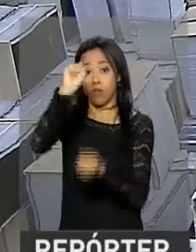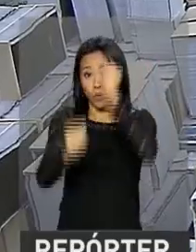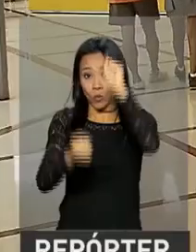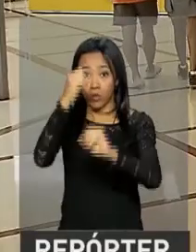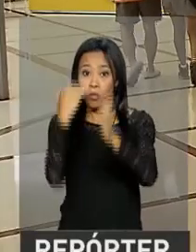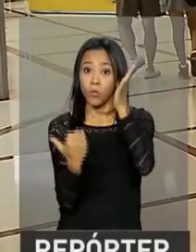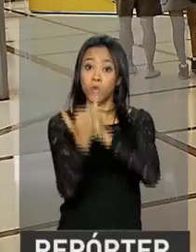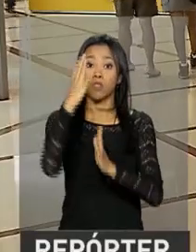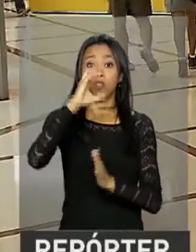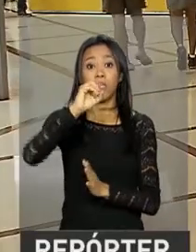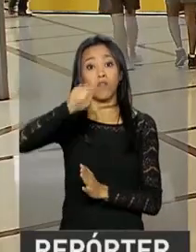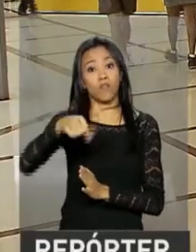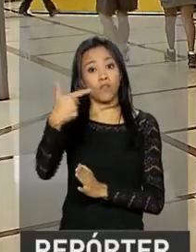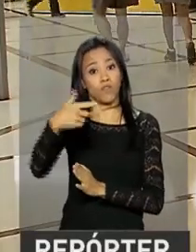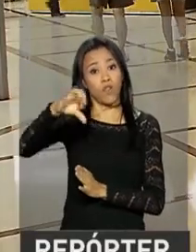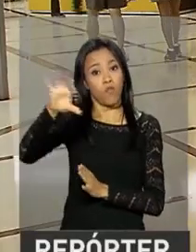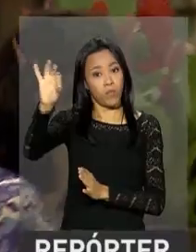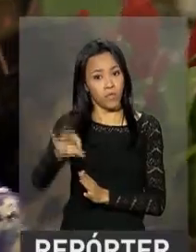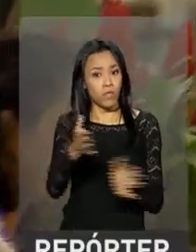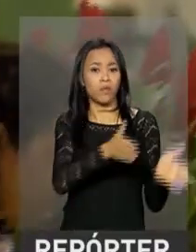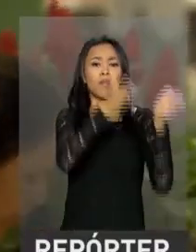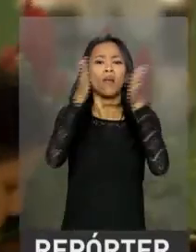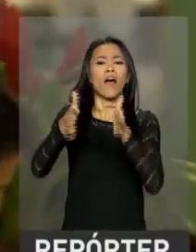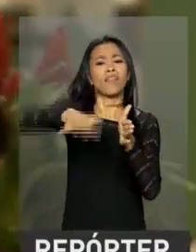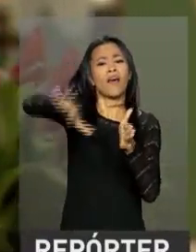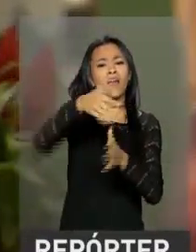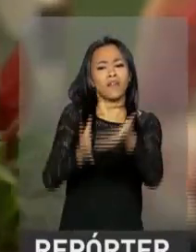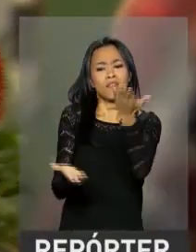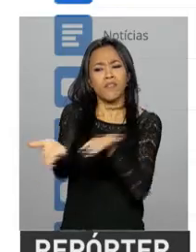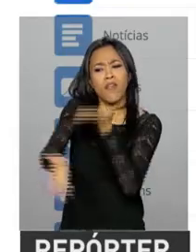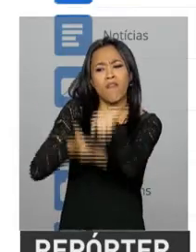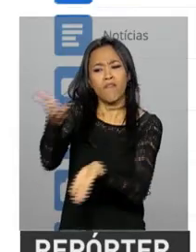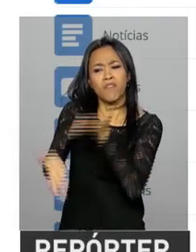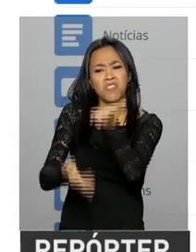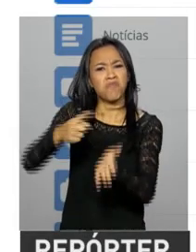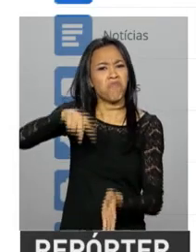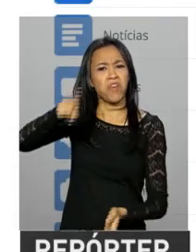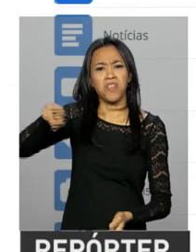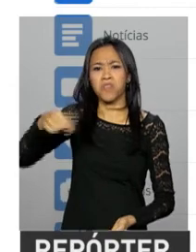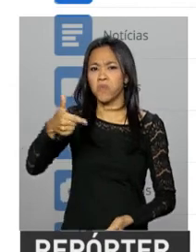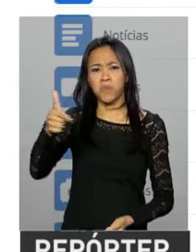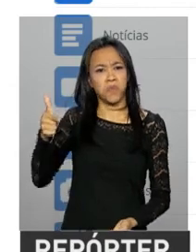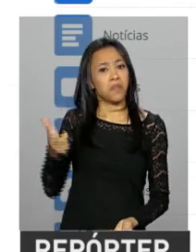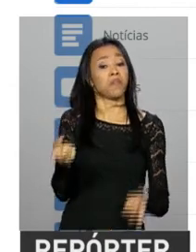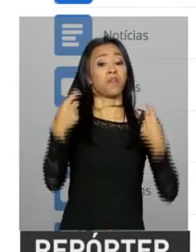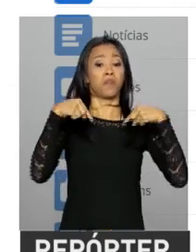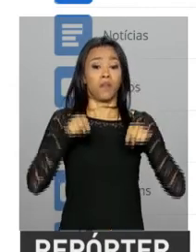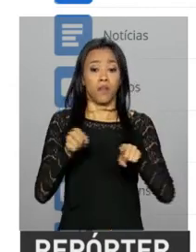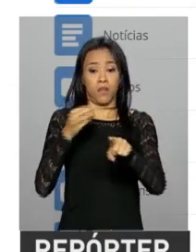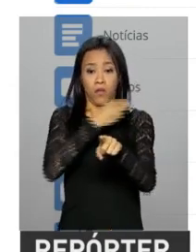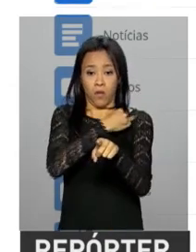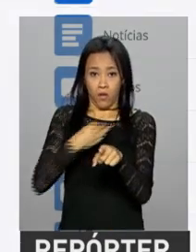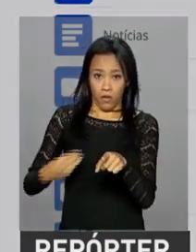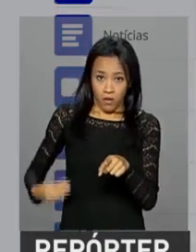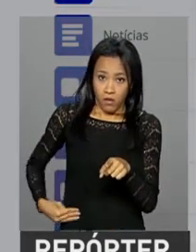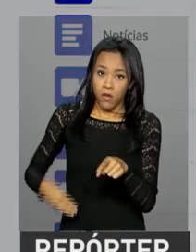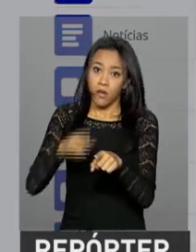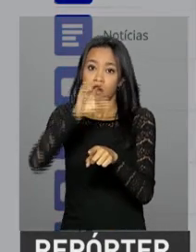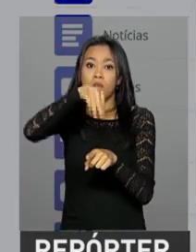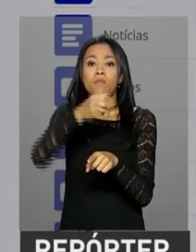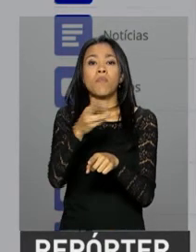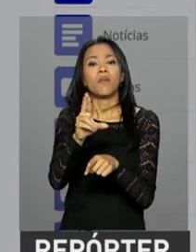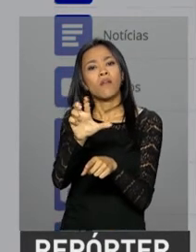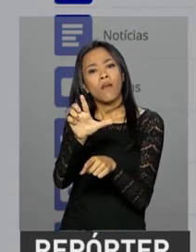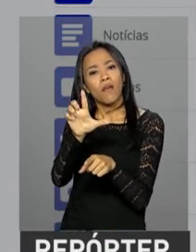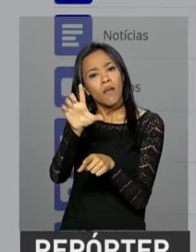enquanto o setor de serviços não teve variação em nota o ministro da fazenda henrique meirelles destacou que